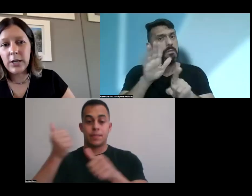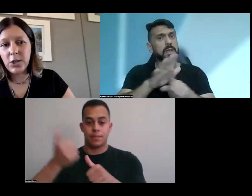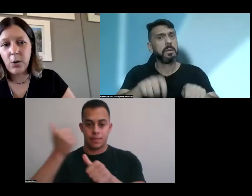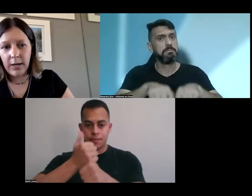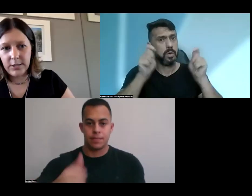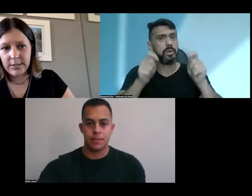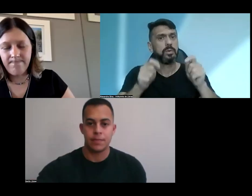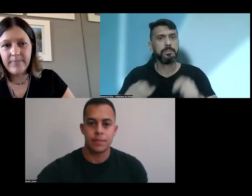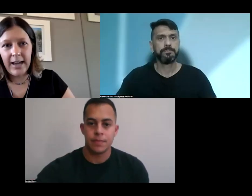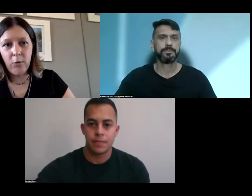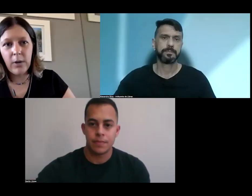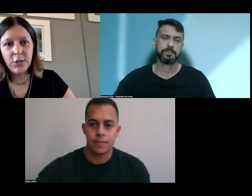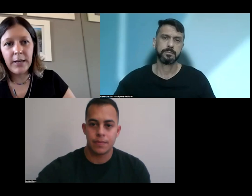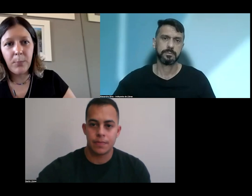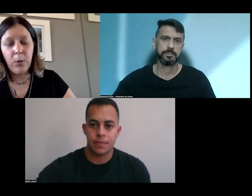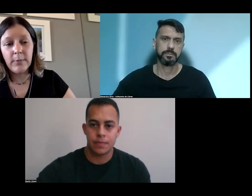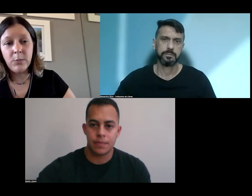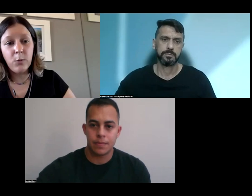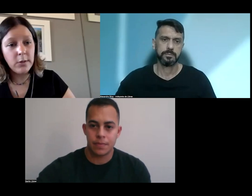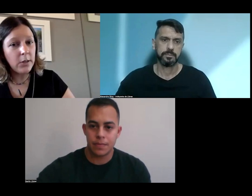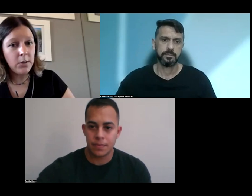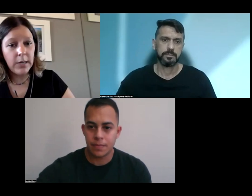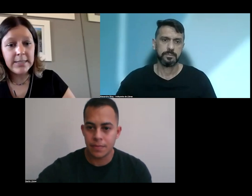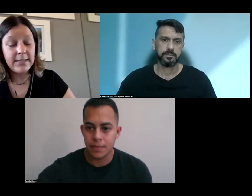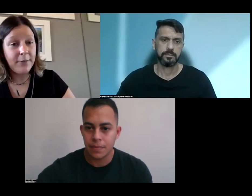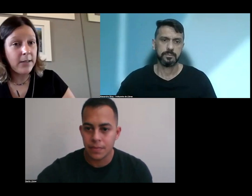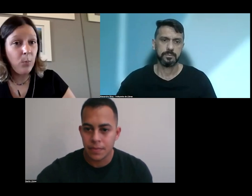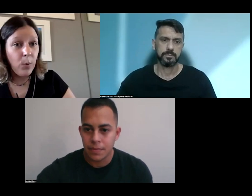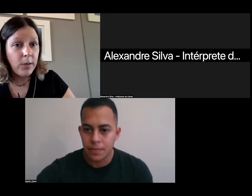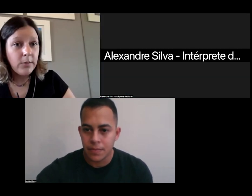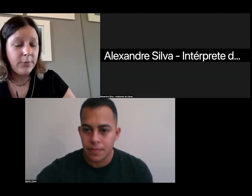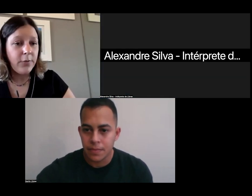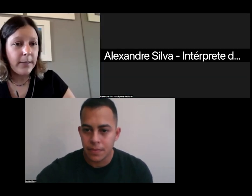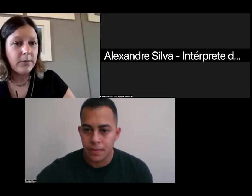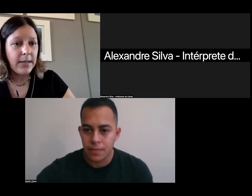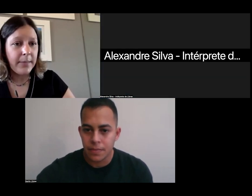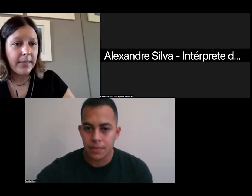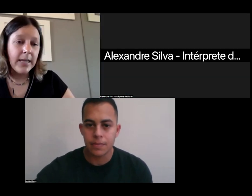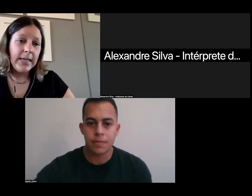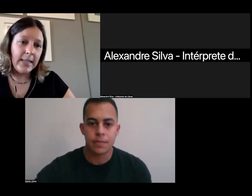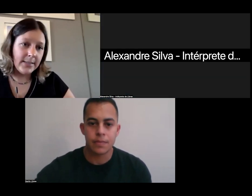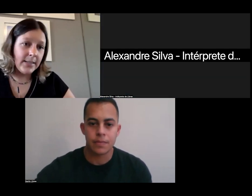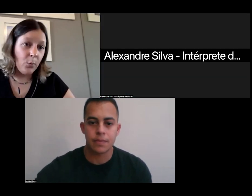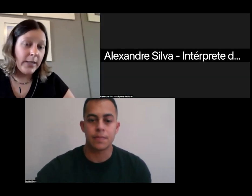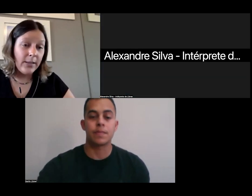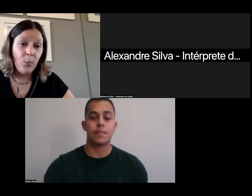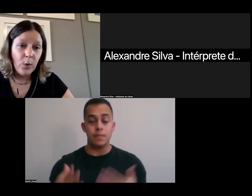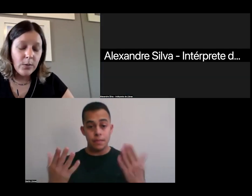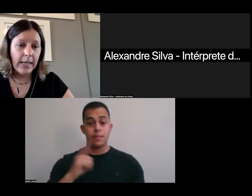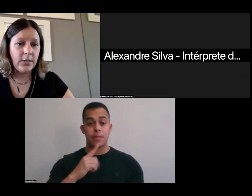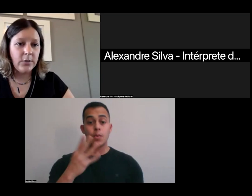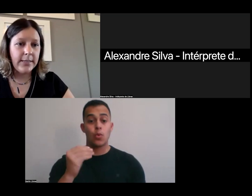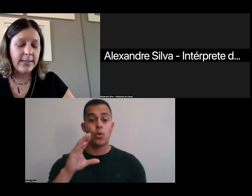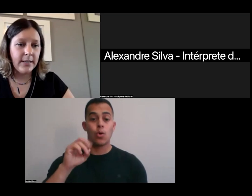especialmente corticoides, né? Algo que a gente fala pouco, mas muitos corticoides eles afetam muito o desenvolvimento dos gametas e tem que ter um cuidado